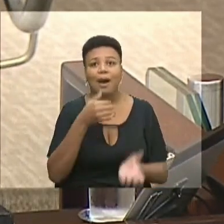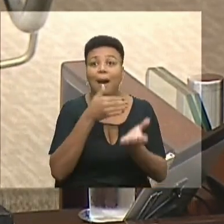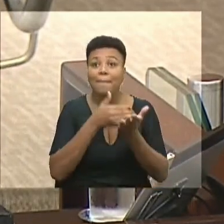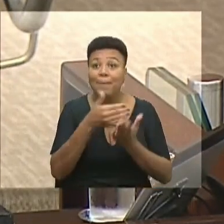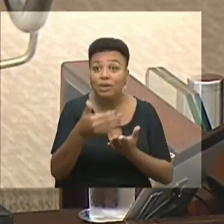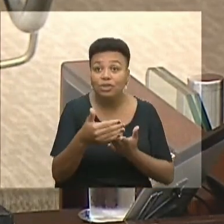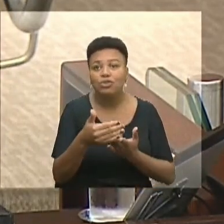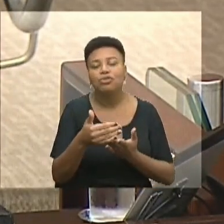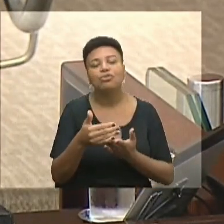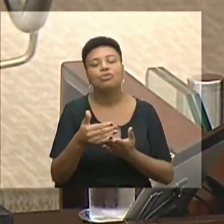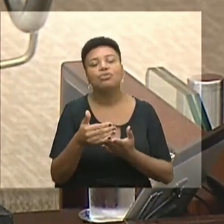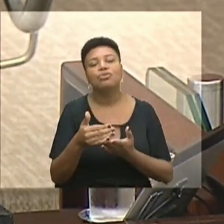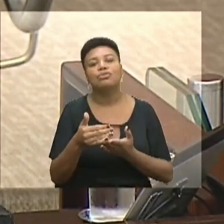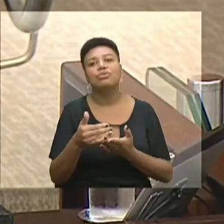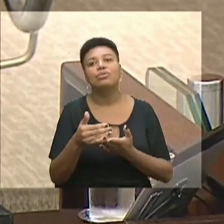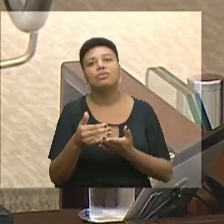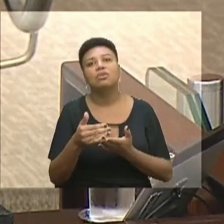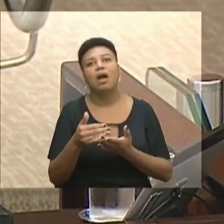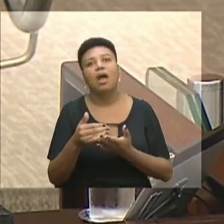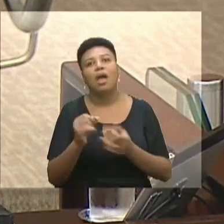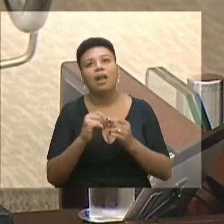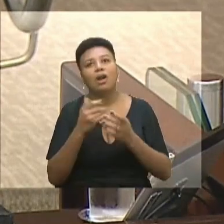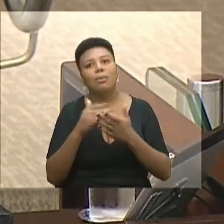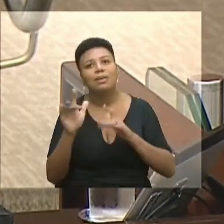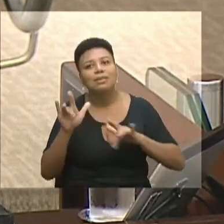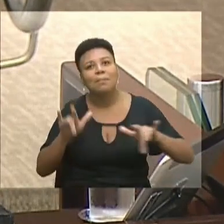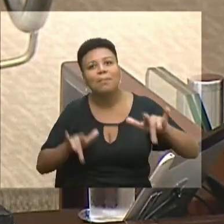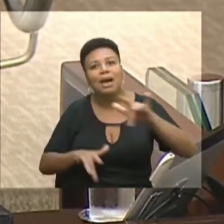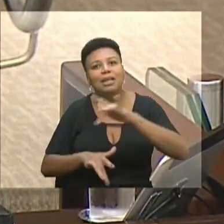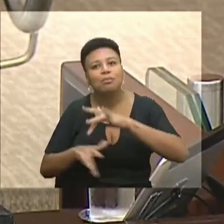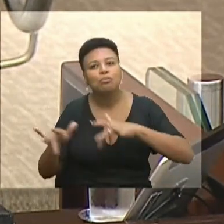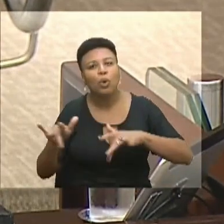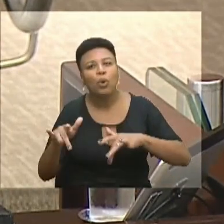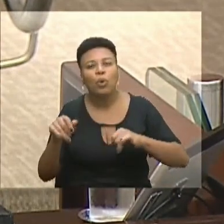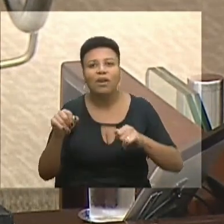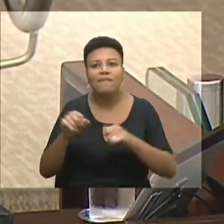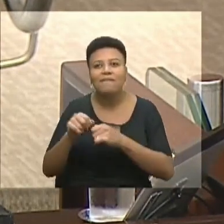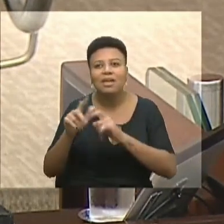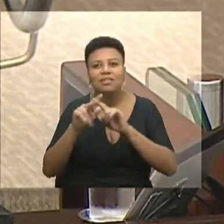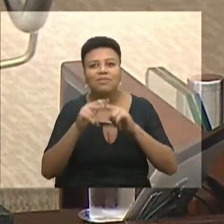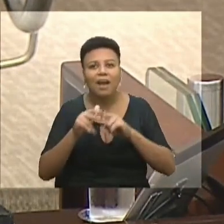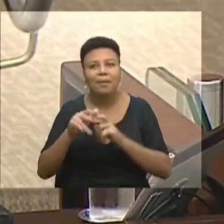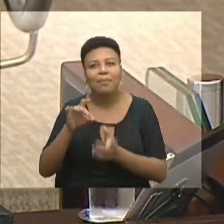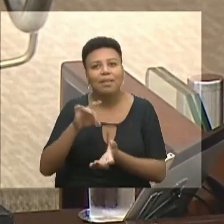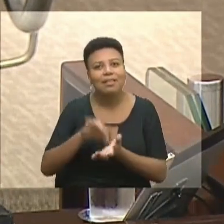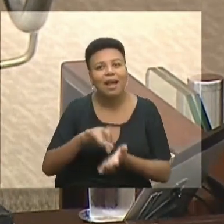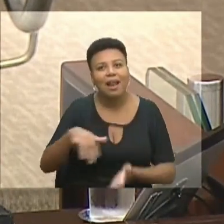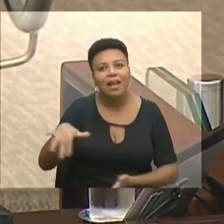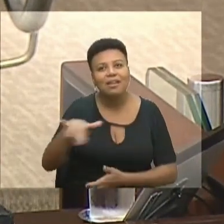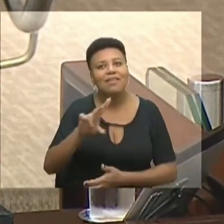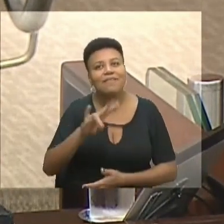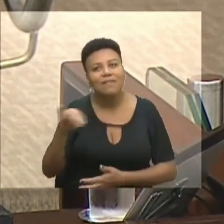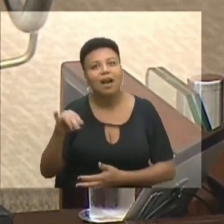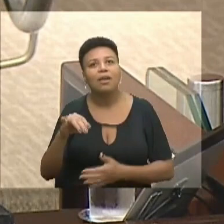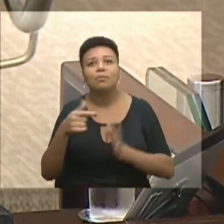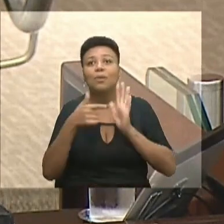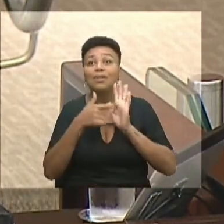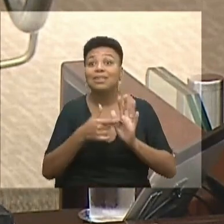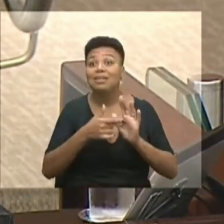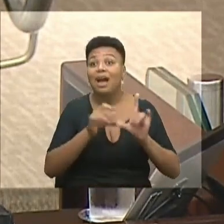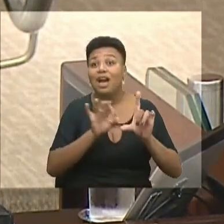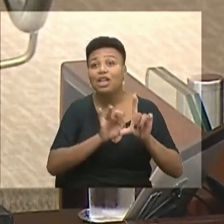disto ele manipula e impõe ferramentas na realidade que vão gerar indicadores